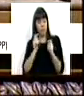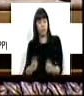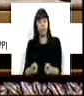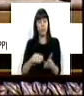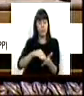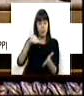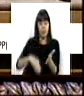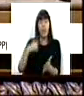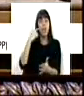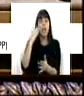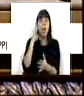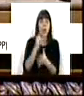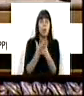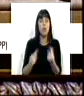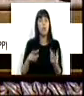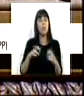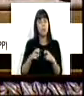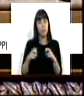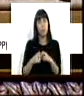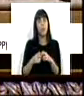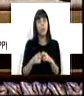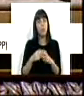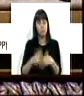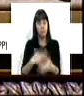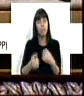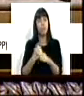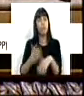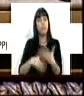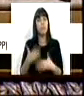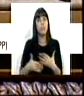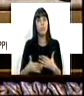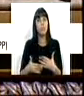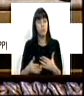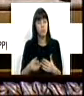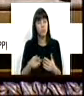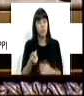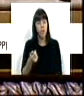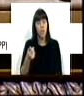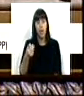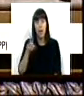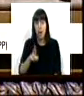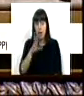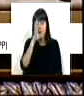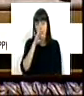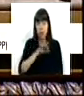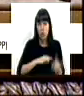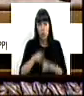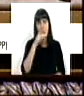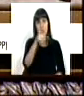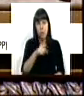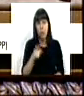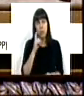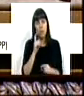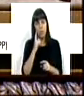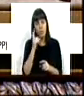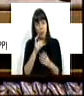que mal tomou posse, procurou resolver o problema, deitou mãos à obra o anterior governo, Sr. Deputado,